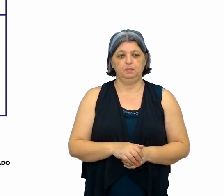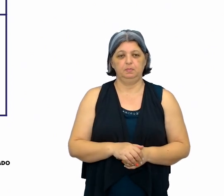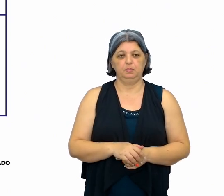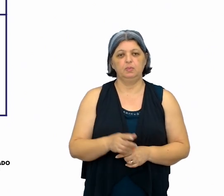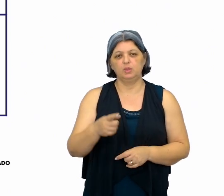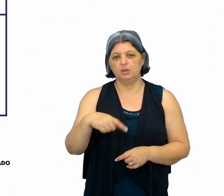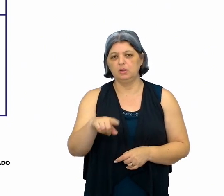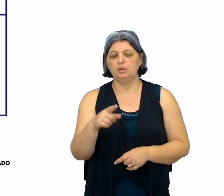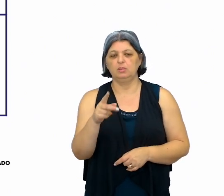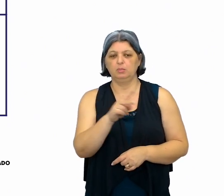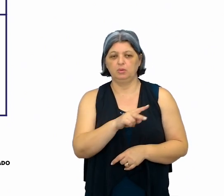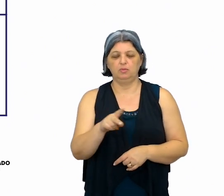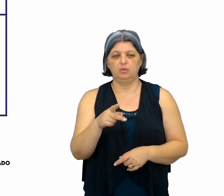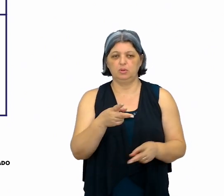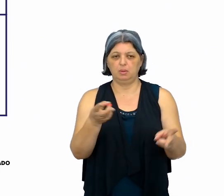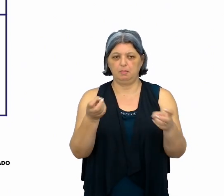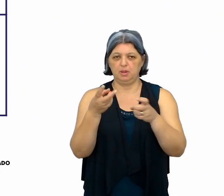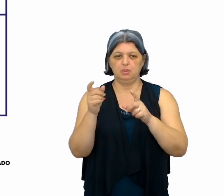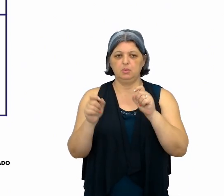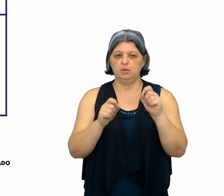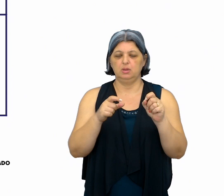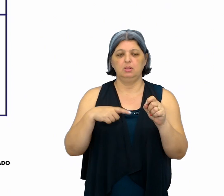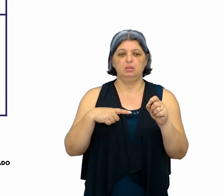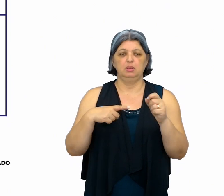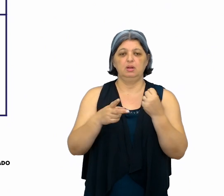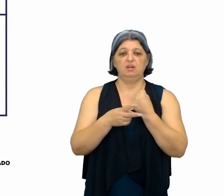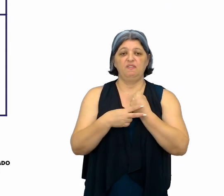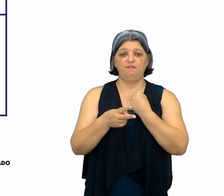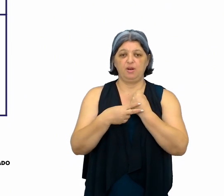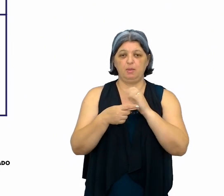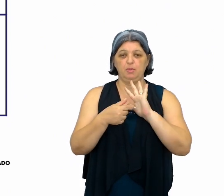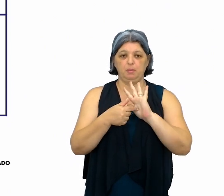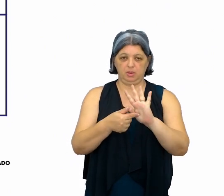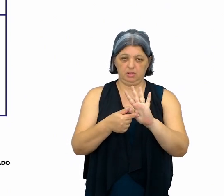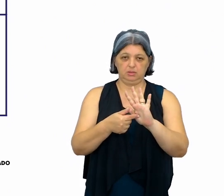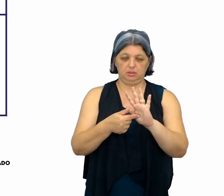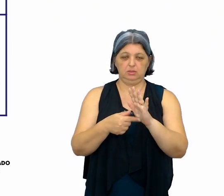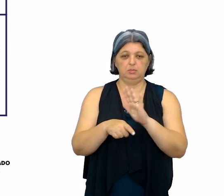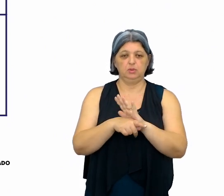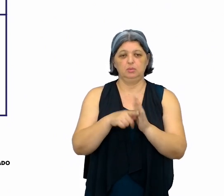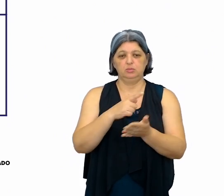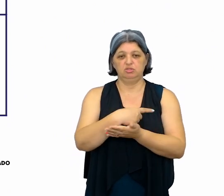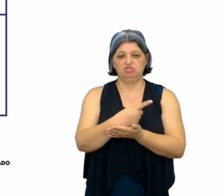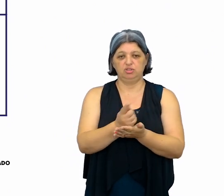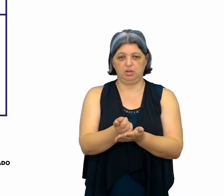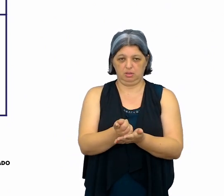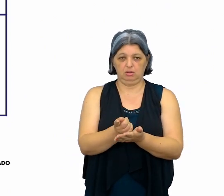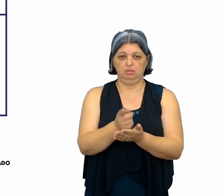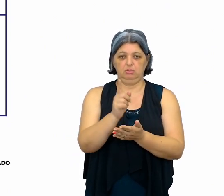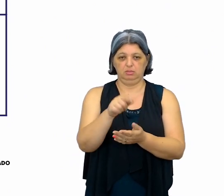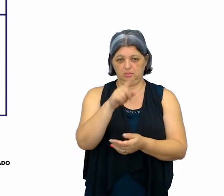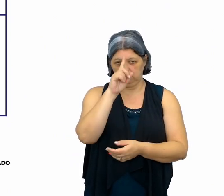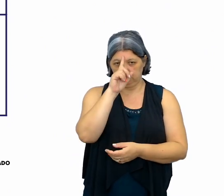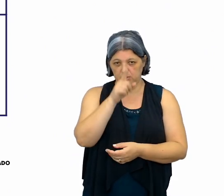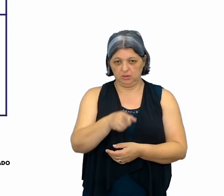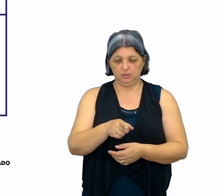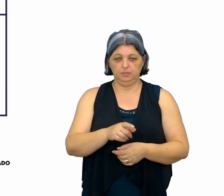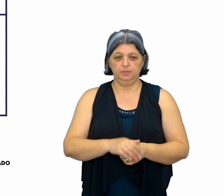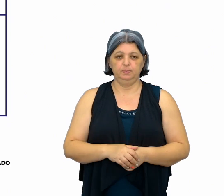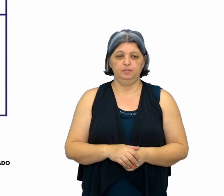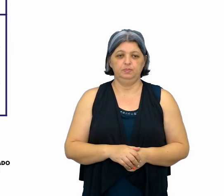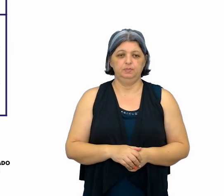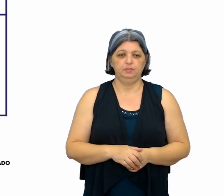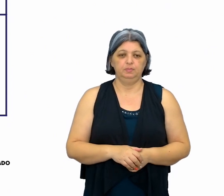uma insistência no modo como os verbos aparecem nesse gênero, ou seja, no imperativo. Trata-se de